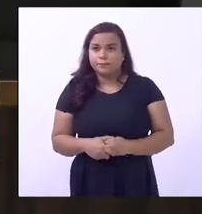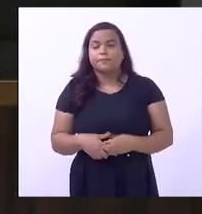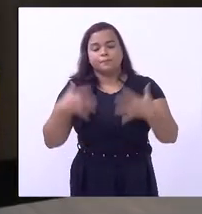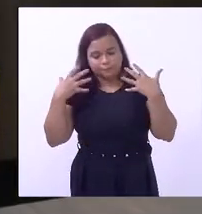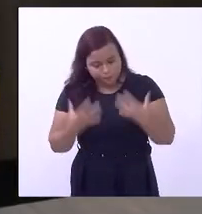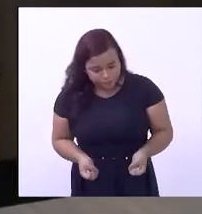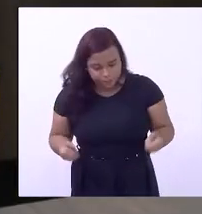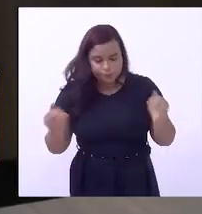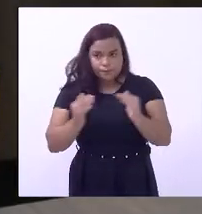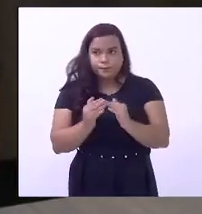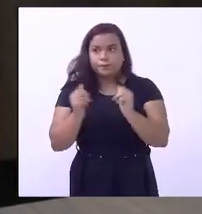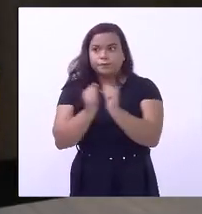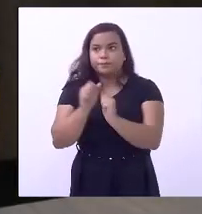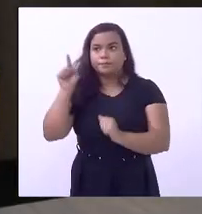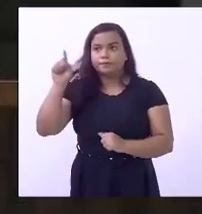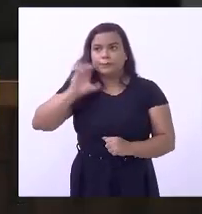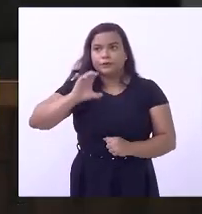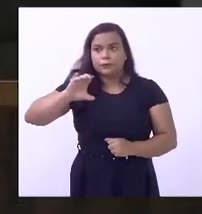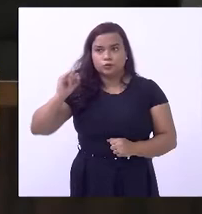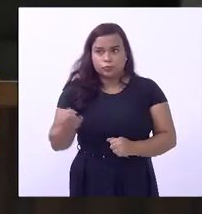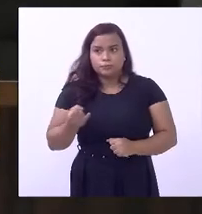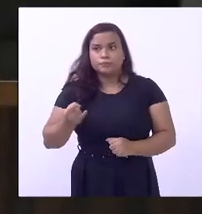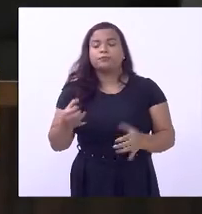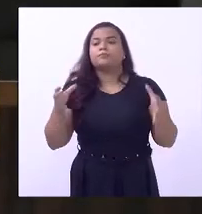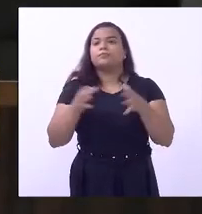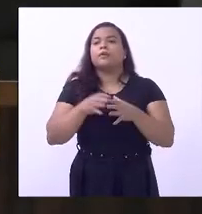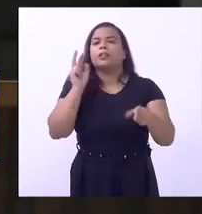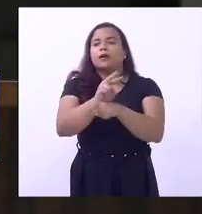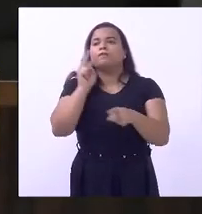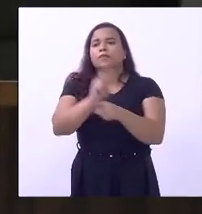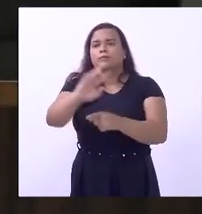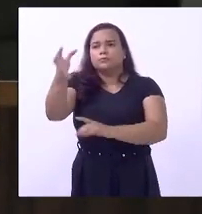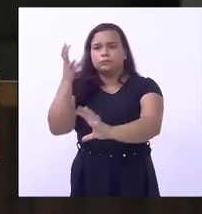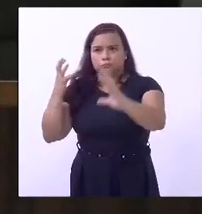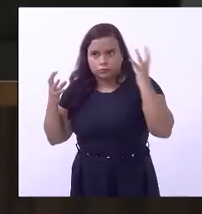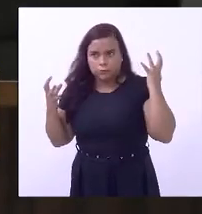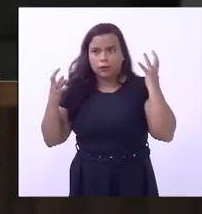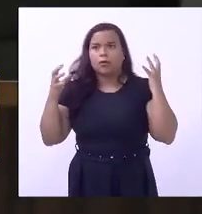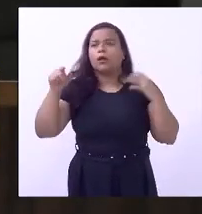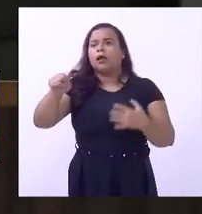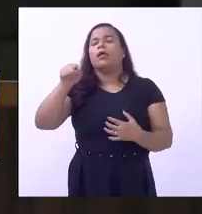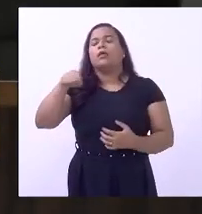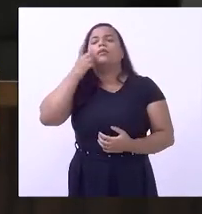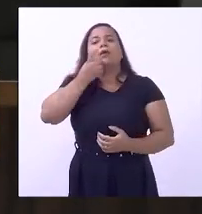Favorável com a CCJ, presidente. Pela Comissão de Defesa do Meio Ambiente, deputado Sérgio Fernandes.